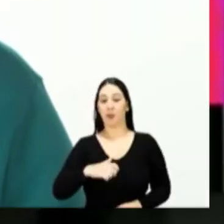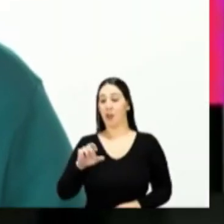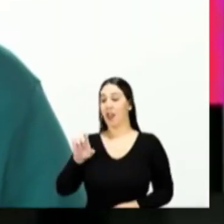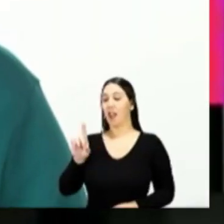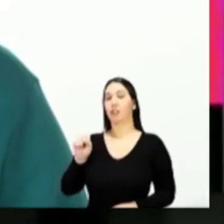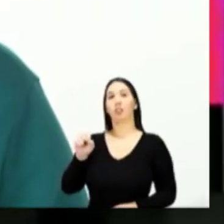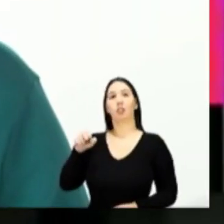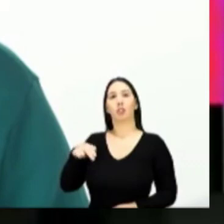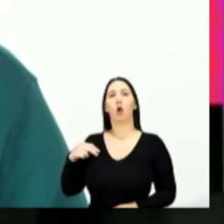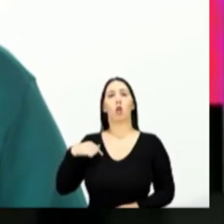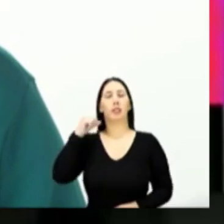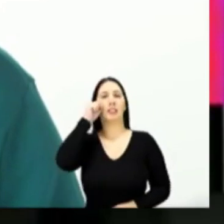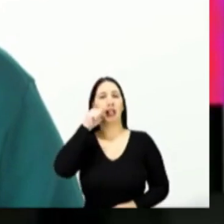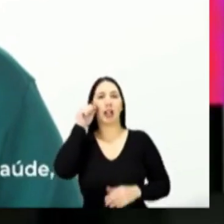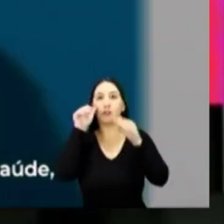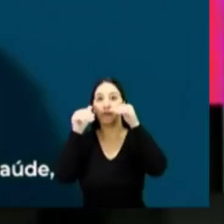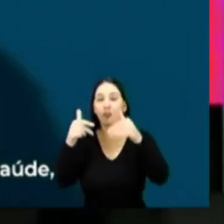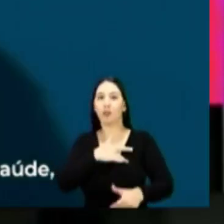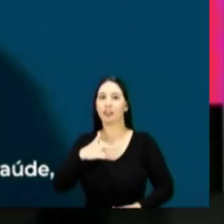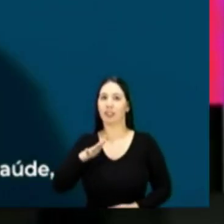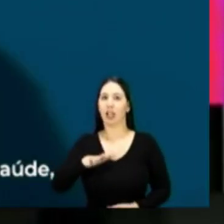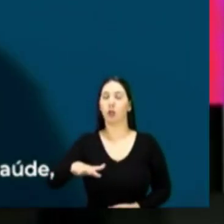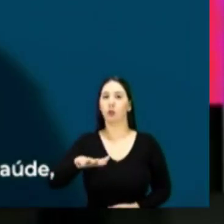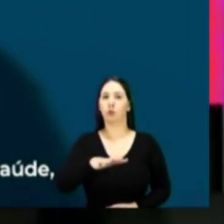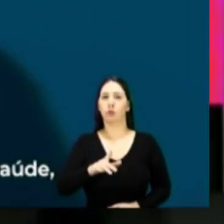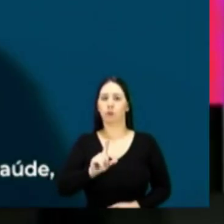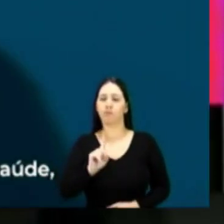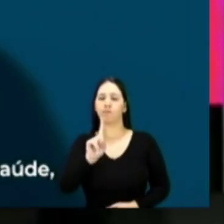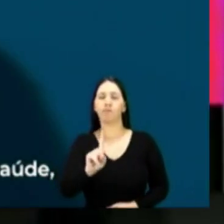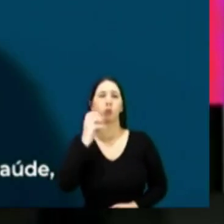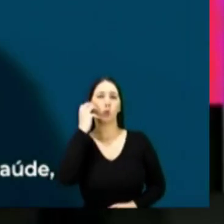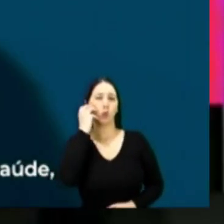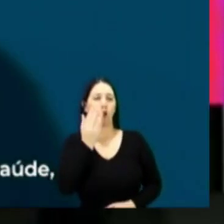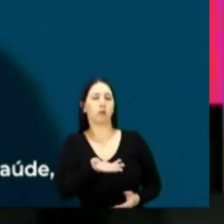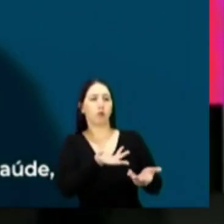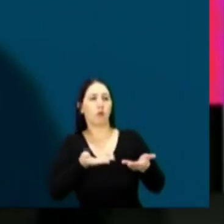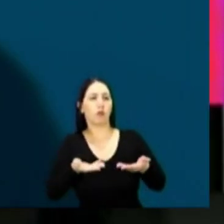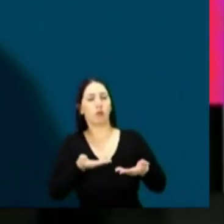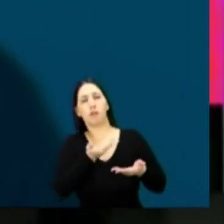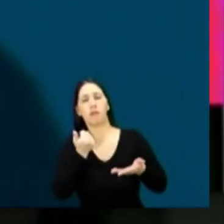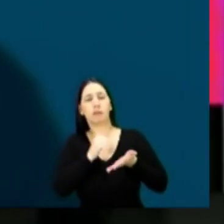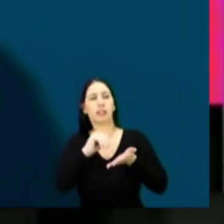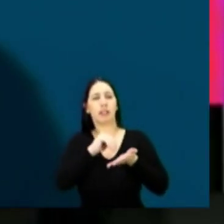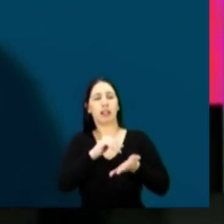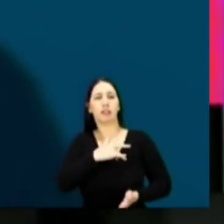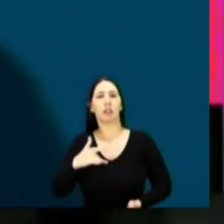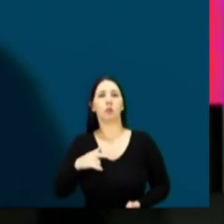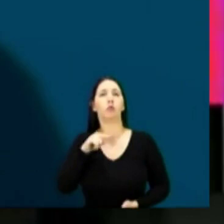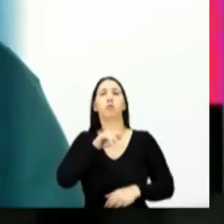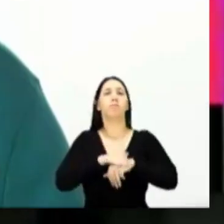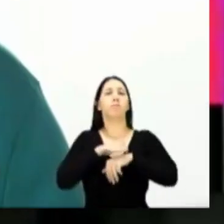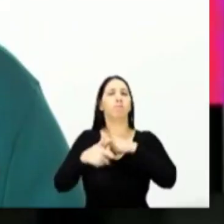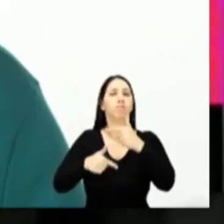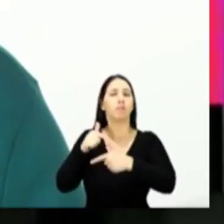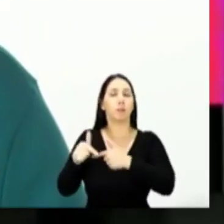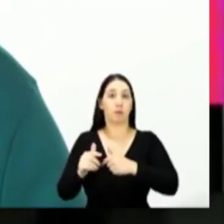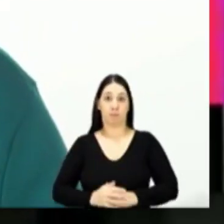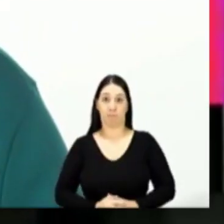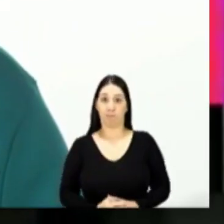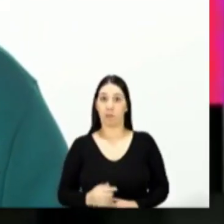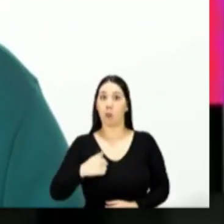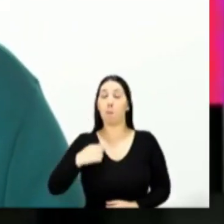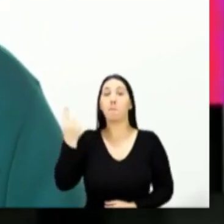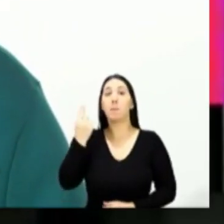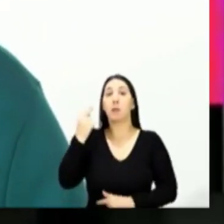Sou Edson Aparecido, senador da Saúde. Quando o Bruno Covas te convidou para ser secretário de Saúde, qual foi a sua primeira ação? O primeiro trabalho